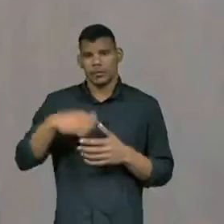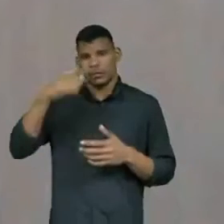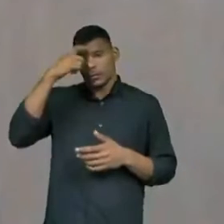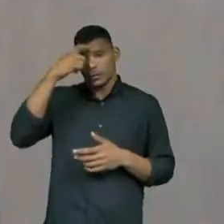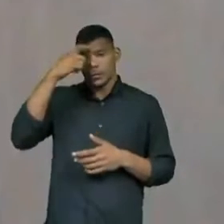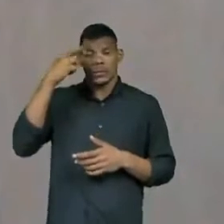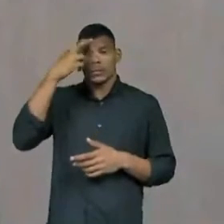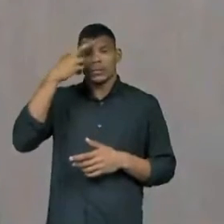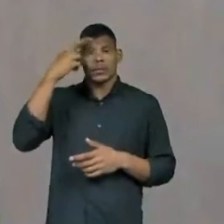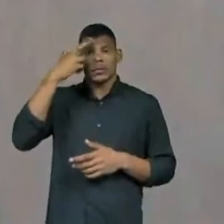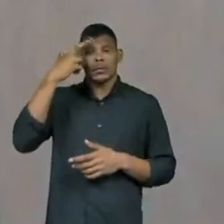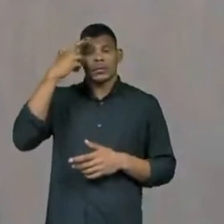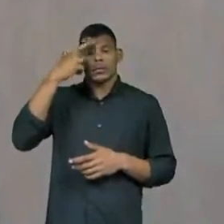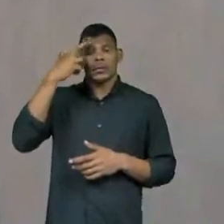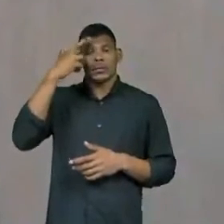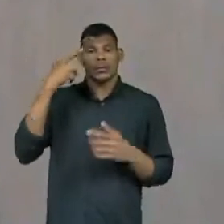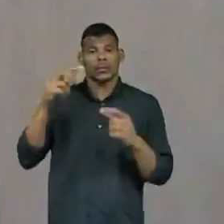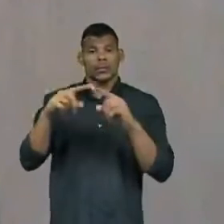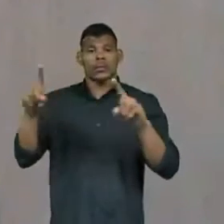pensa